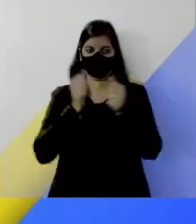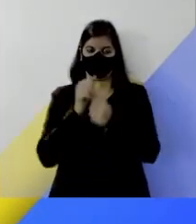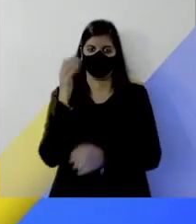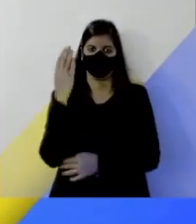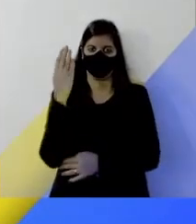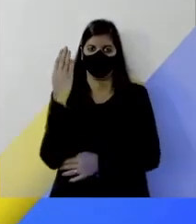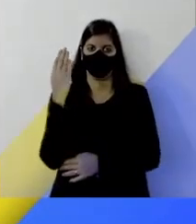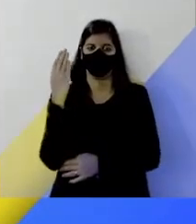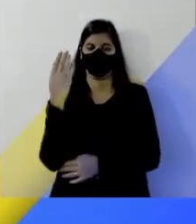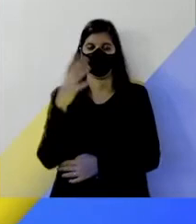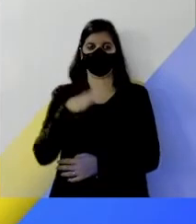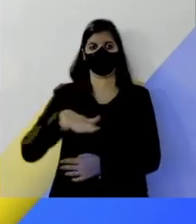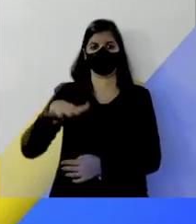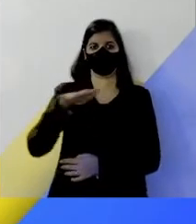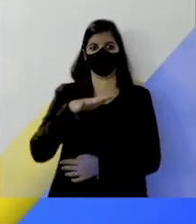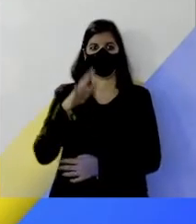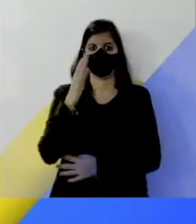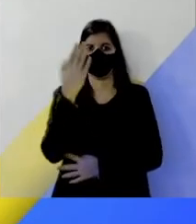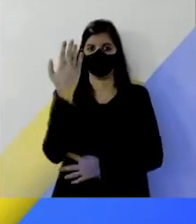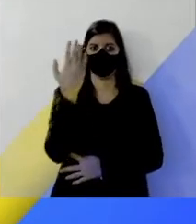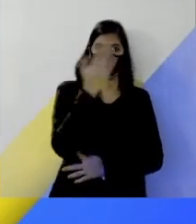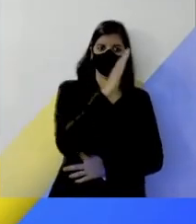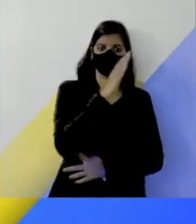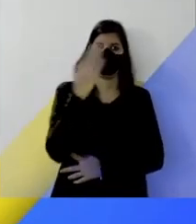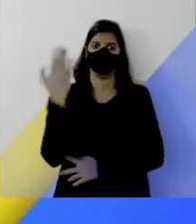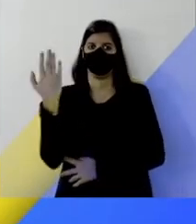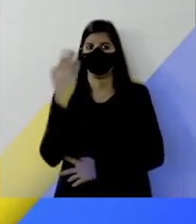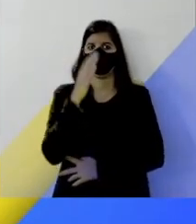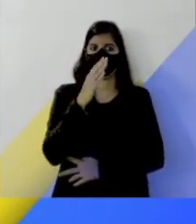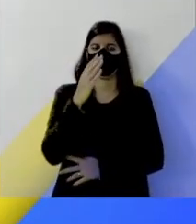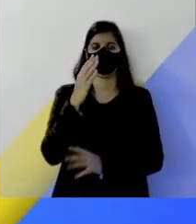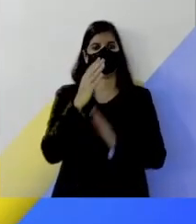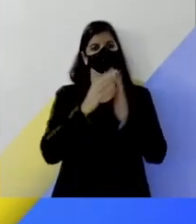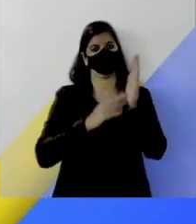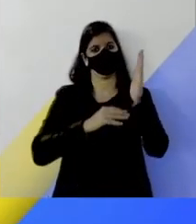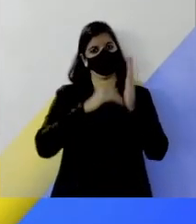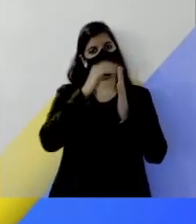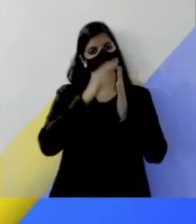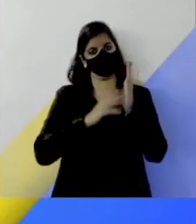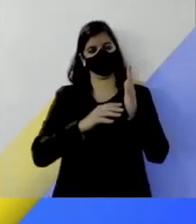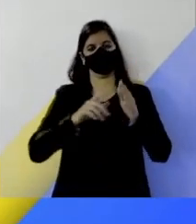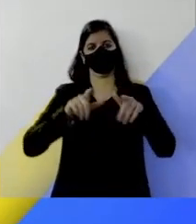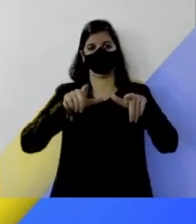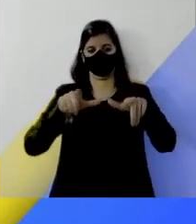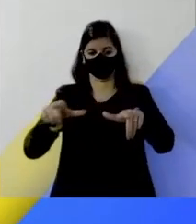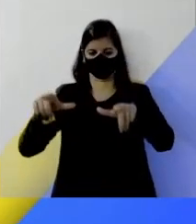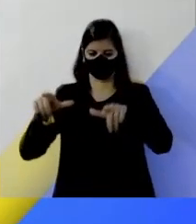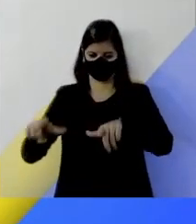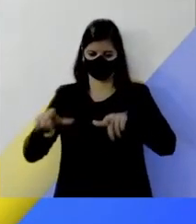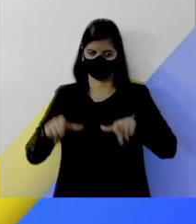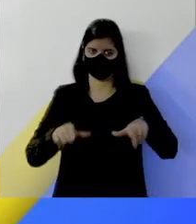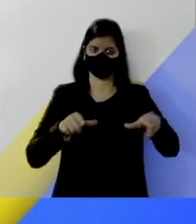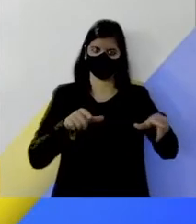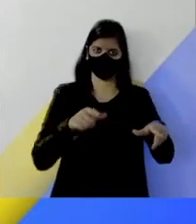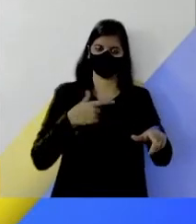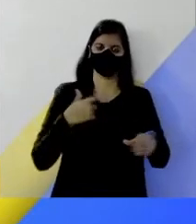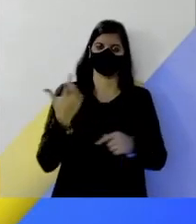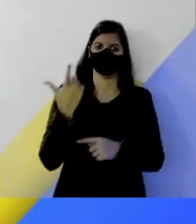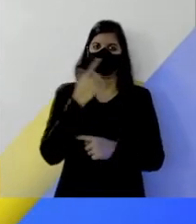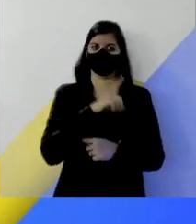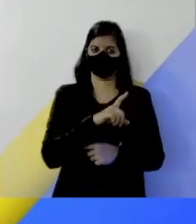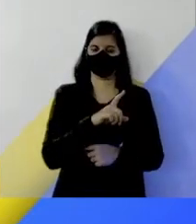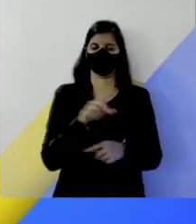para a área do espelho com a textura, o tipo de piso, né, cimentício. Então, a gente consegue